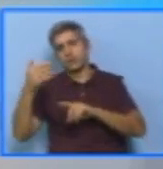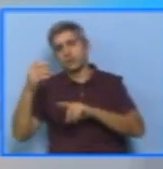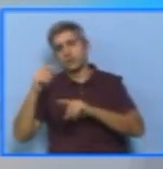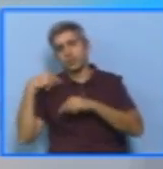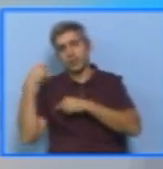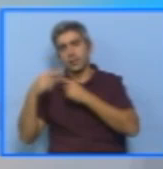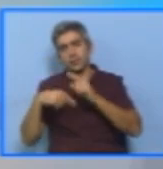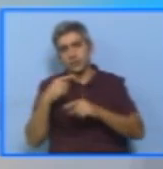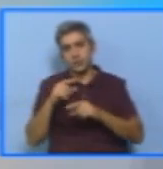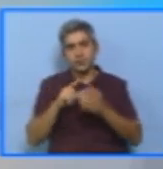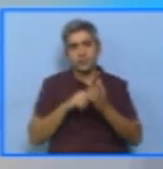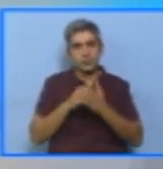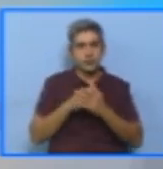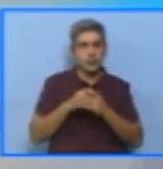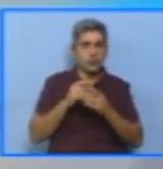que era sempre um logo